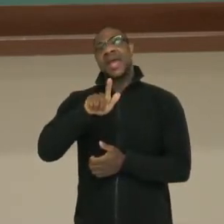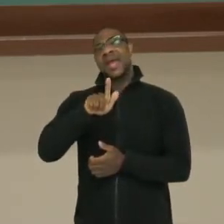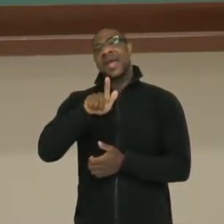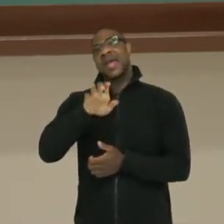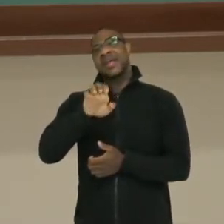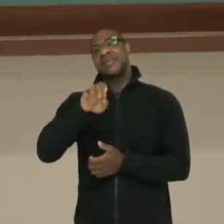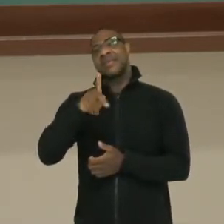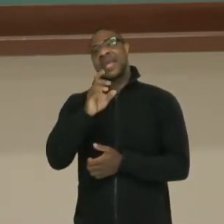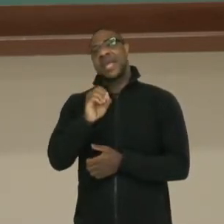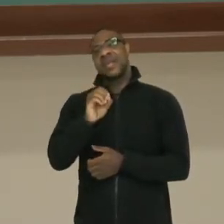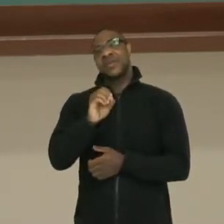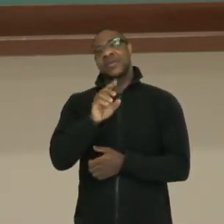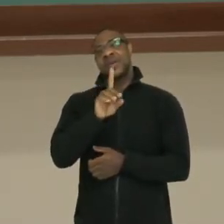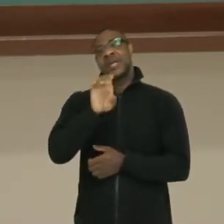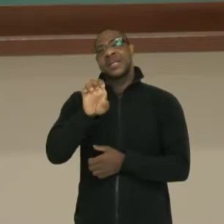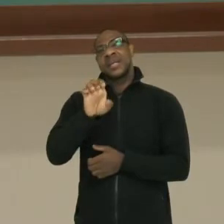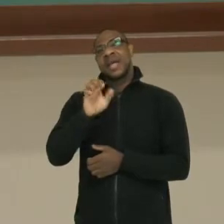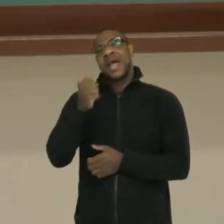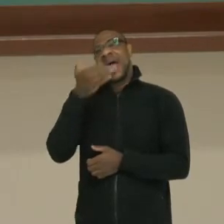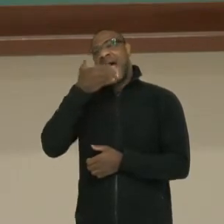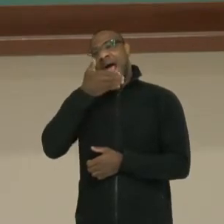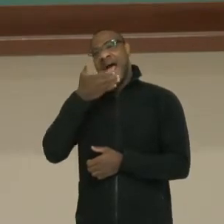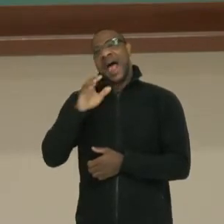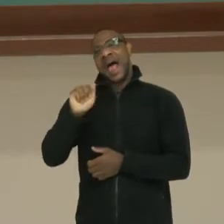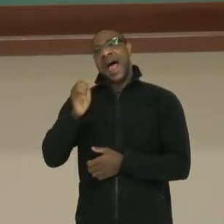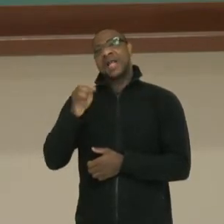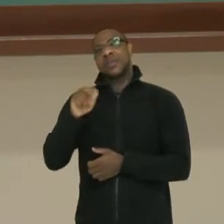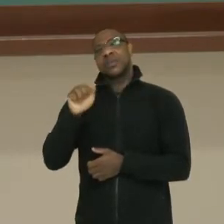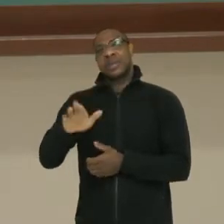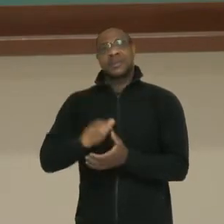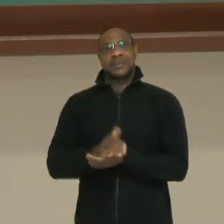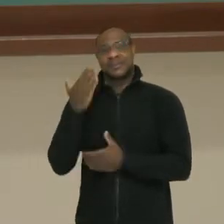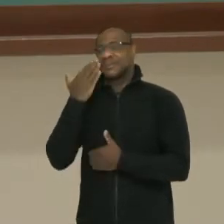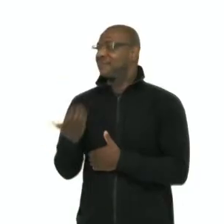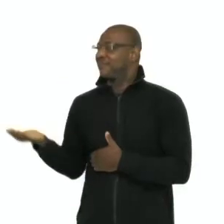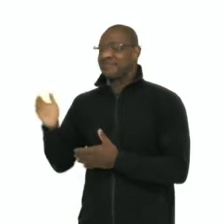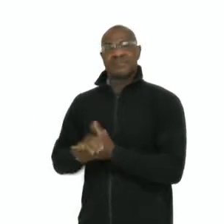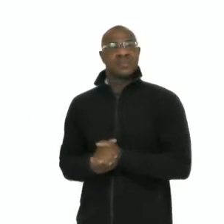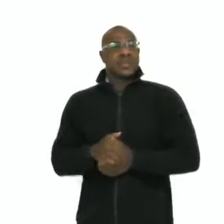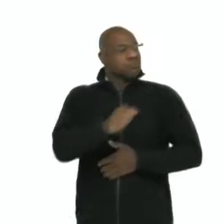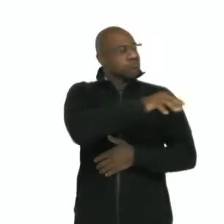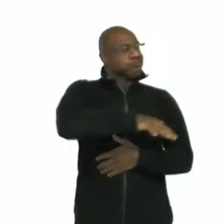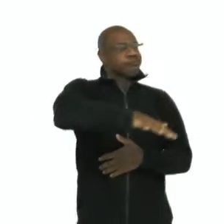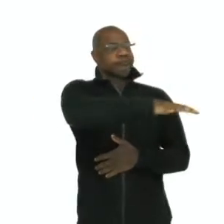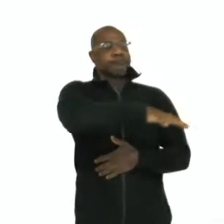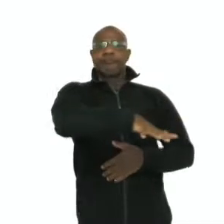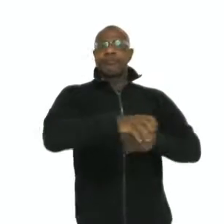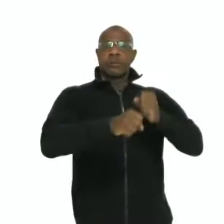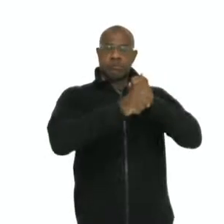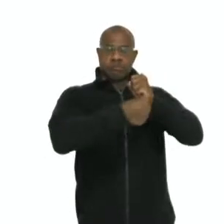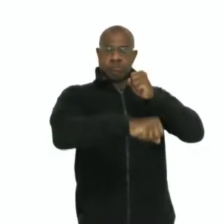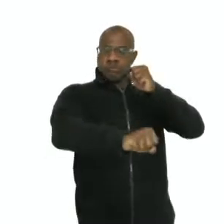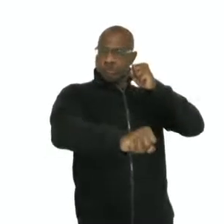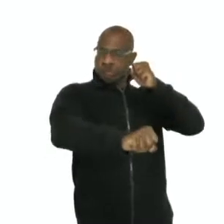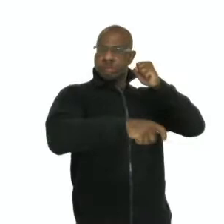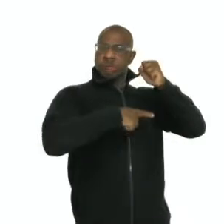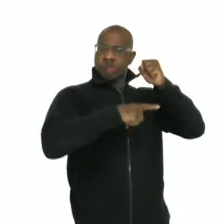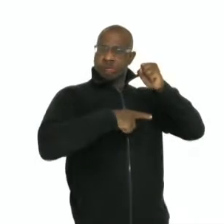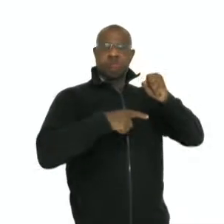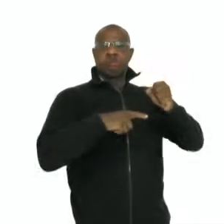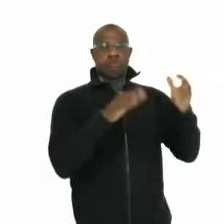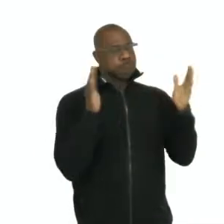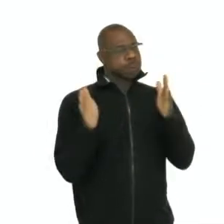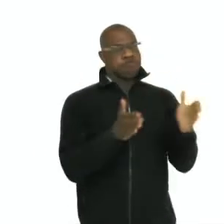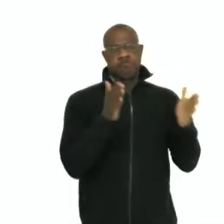funcionamento do engenho de açúcar na sociedade colonial. Então vamos ver, o engenho era uma grande propriedade produtora de